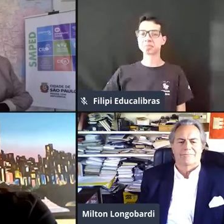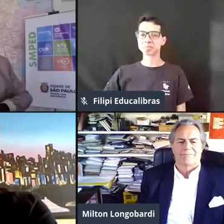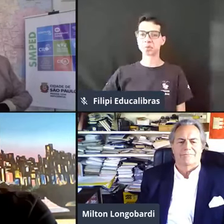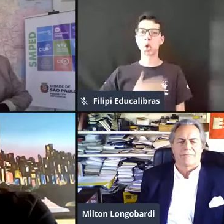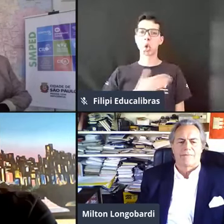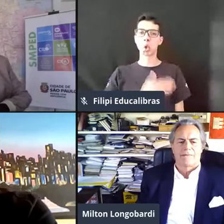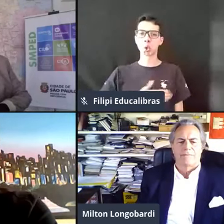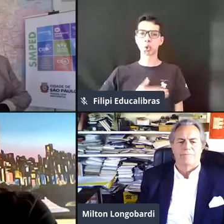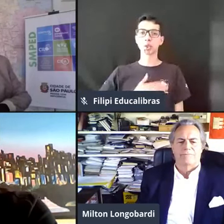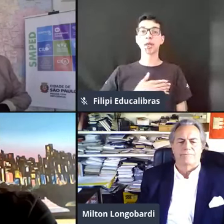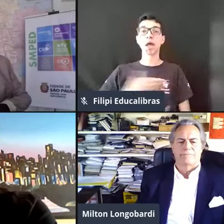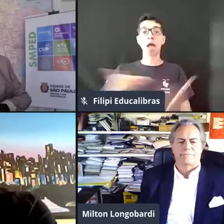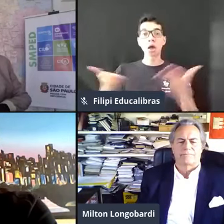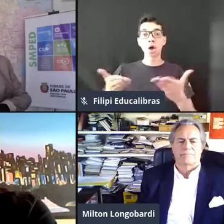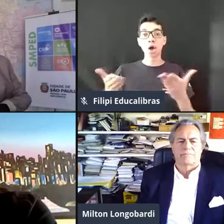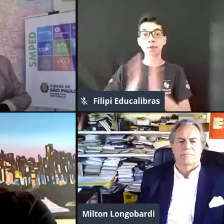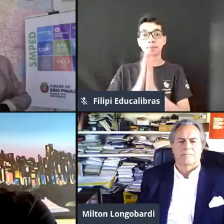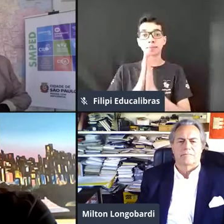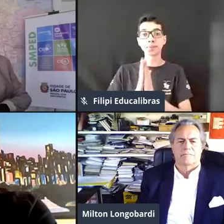finais.